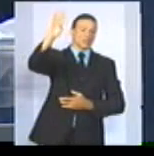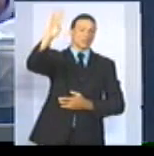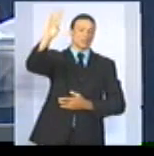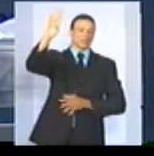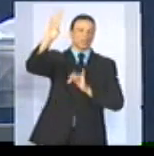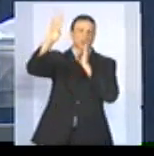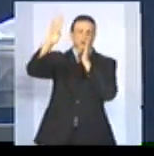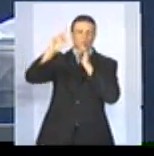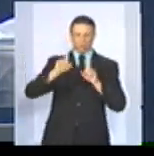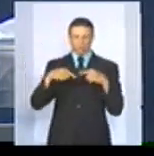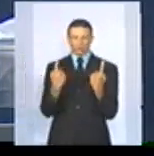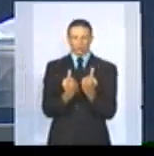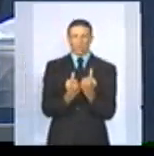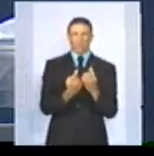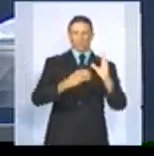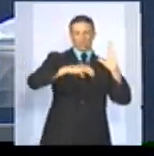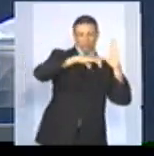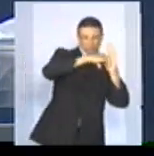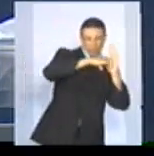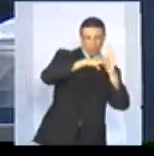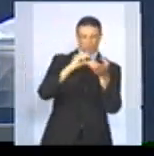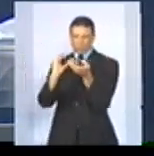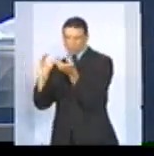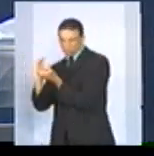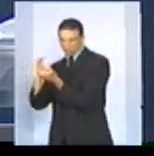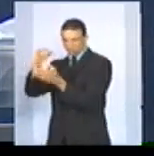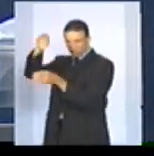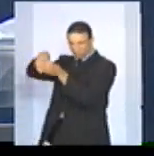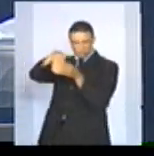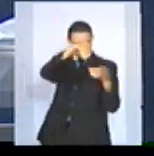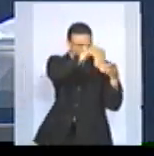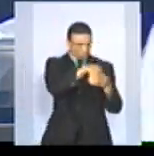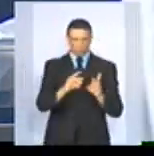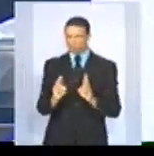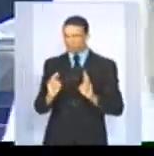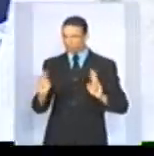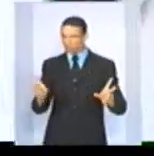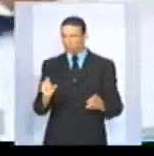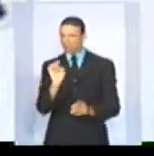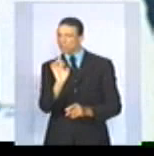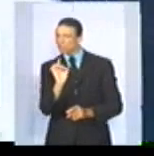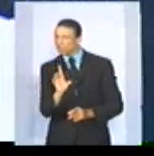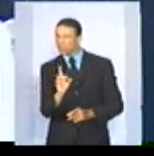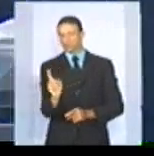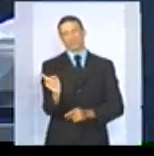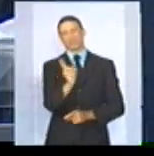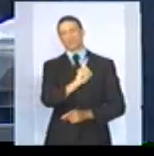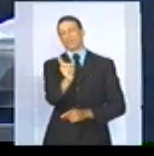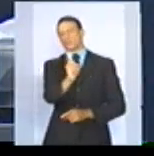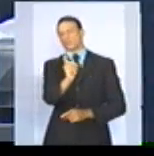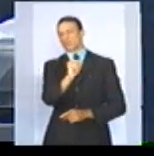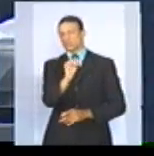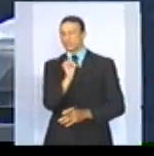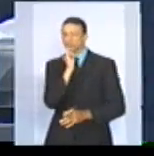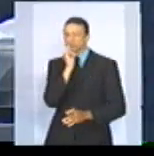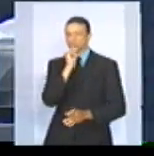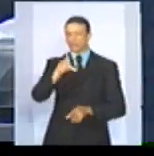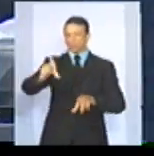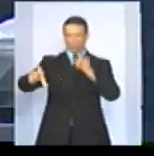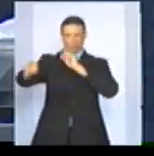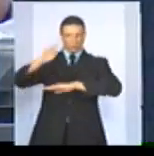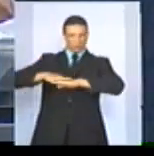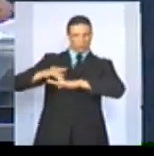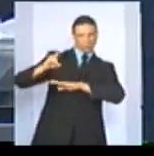não houve sua reunião na Câmara e no Senado e já seria importante que óbvio que é um recurso da e é um recurso democrático